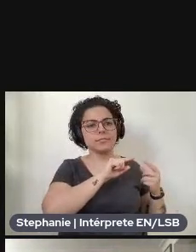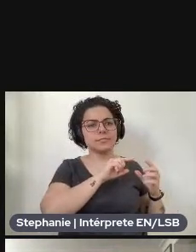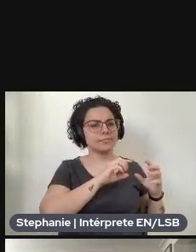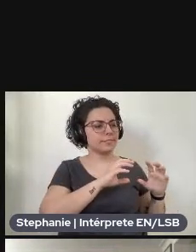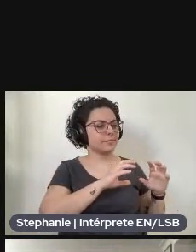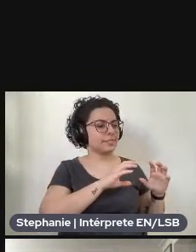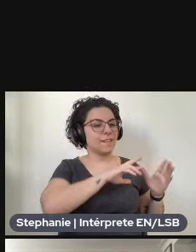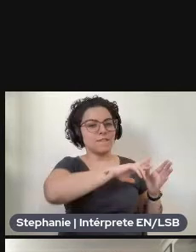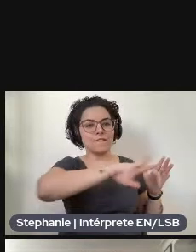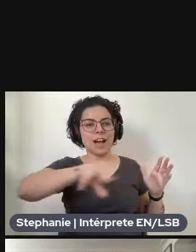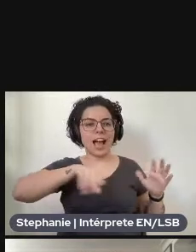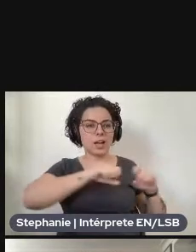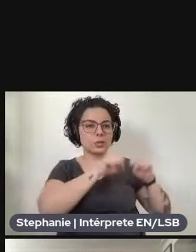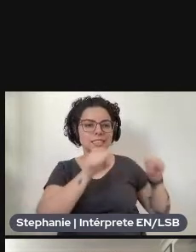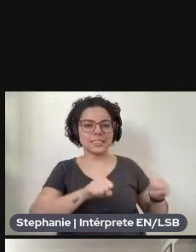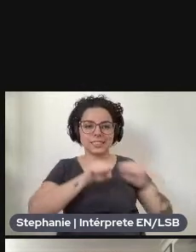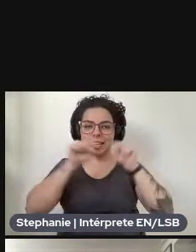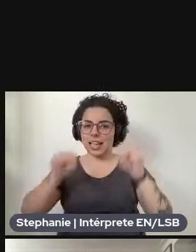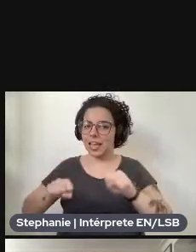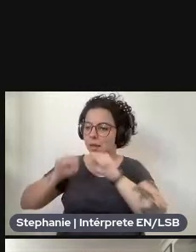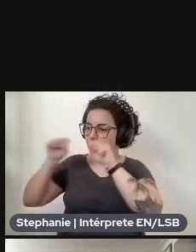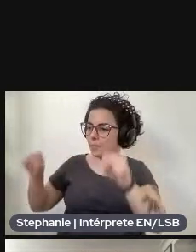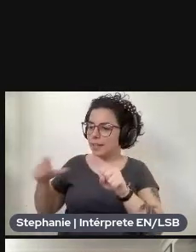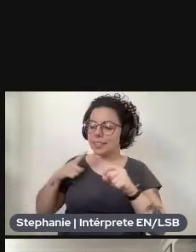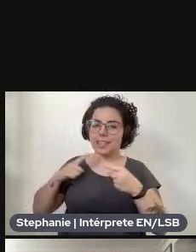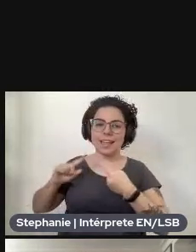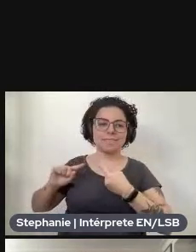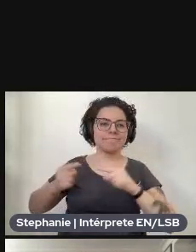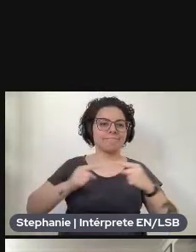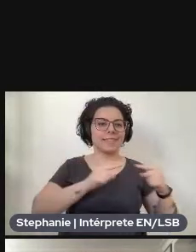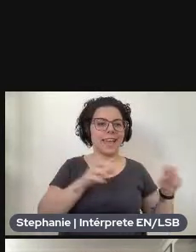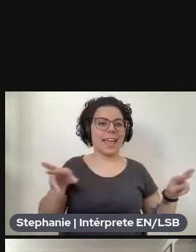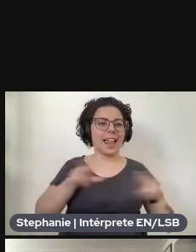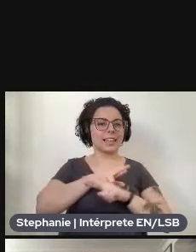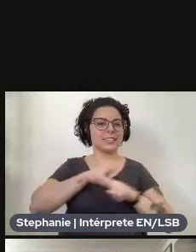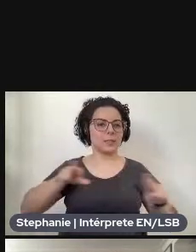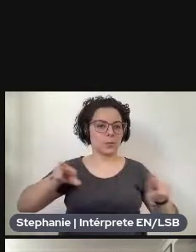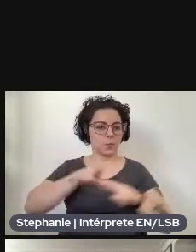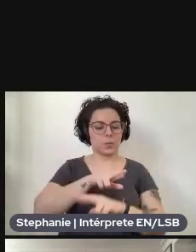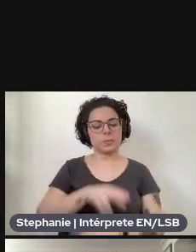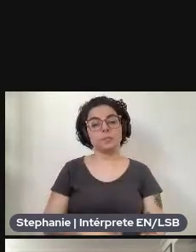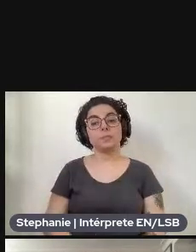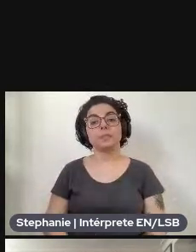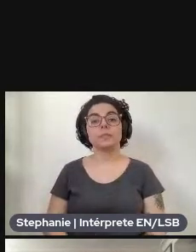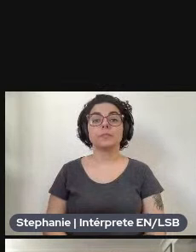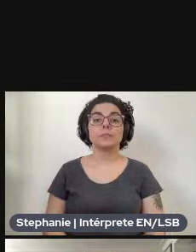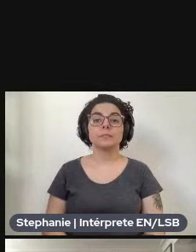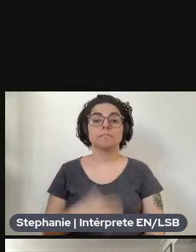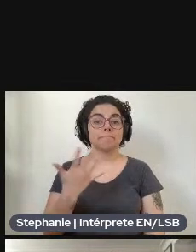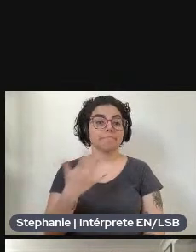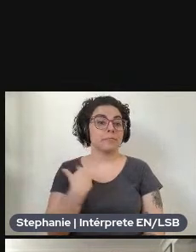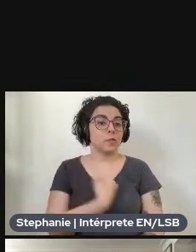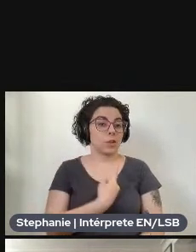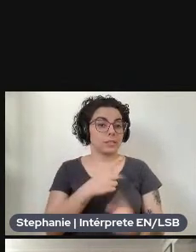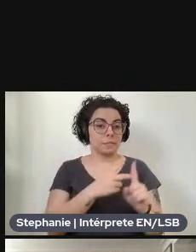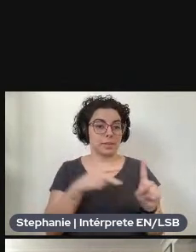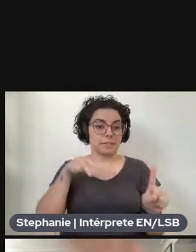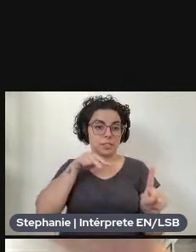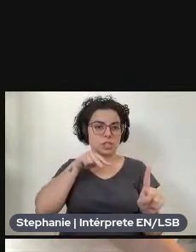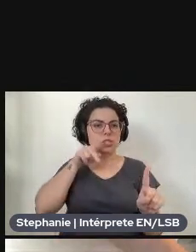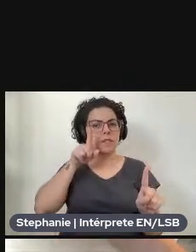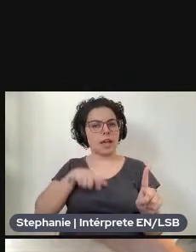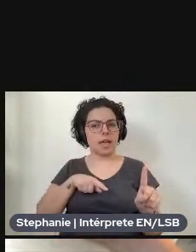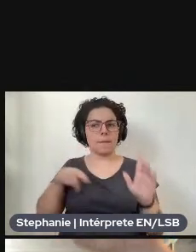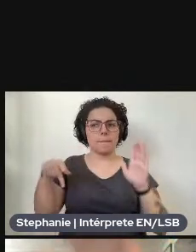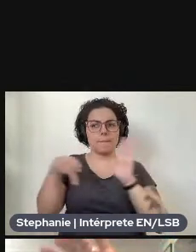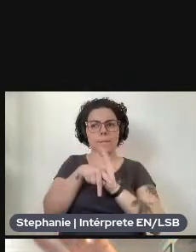interrelacionados, digamos assim. Portanto, a perspectiva que estamos aqui a adotar não é a perspectiva da análise do discurso,